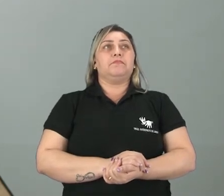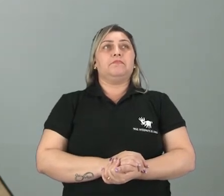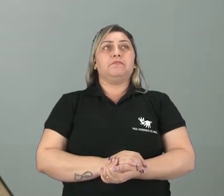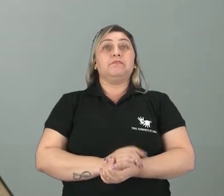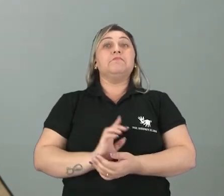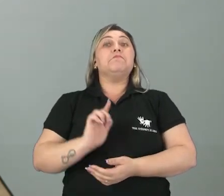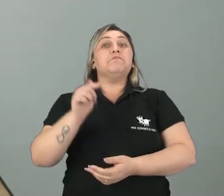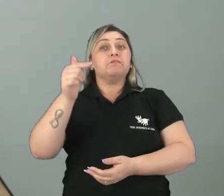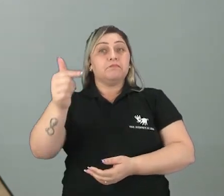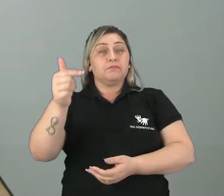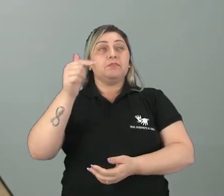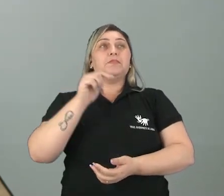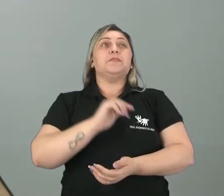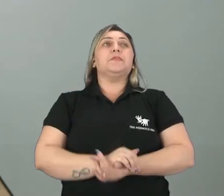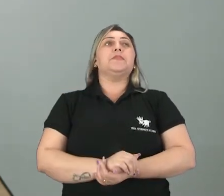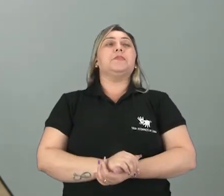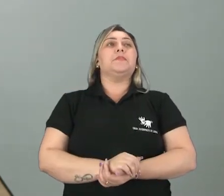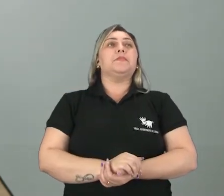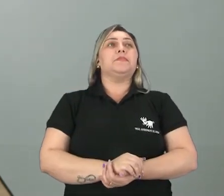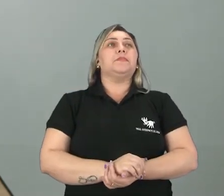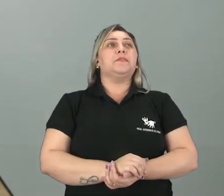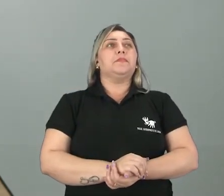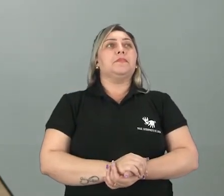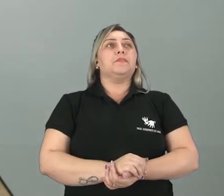e vamos para mais